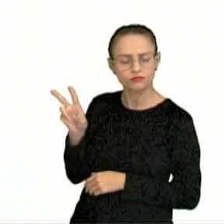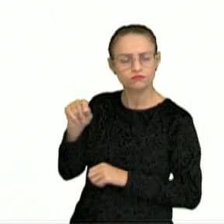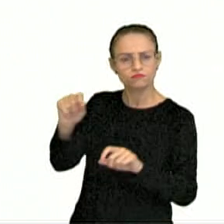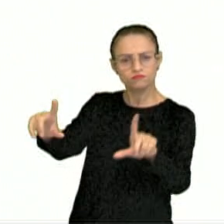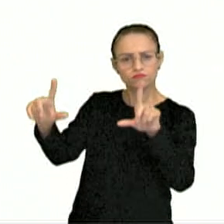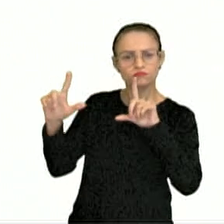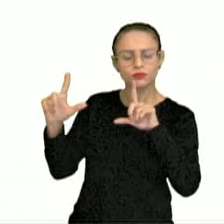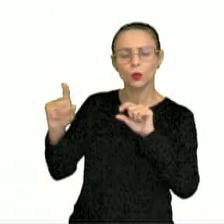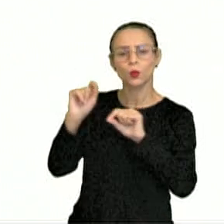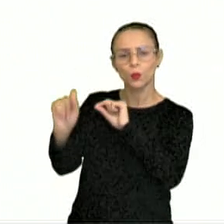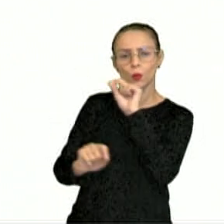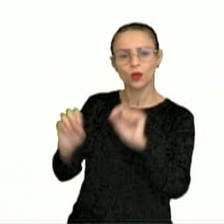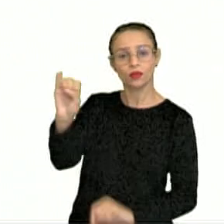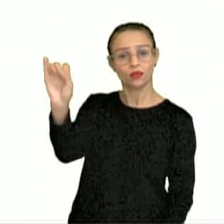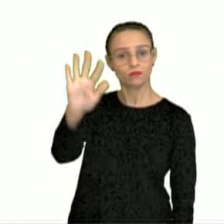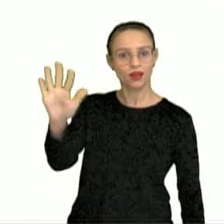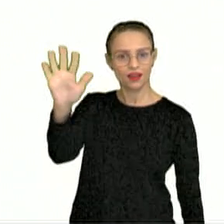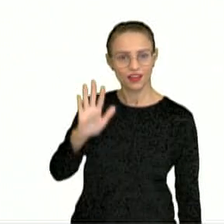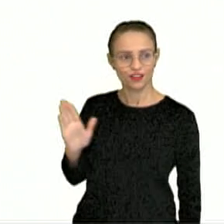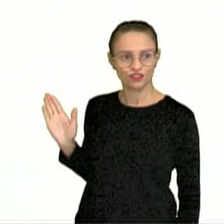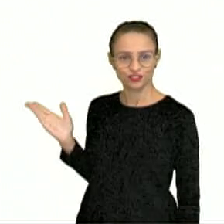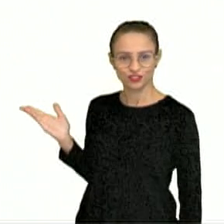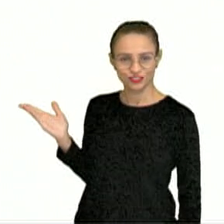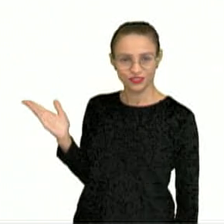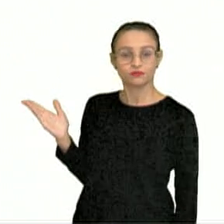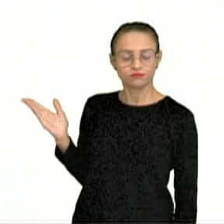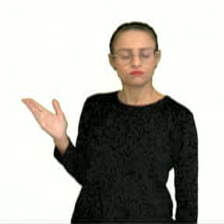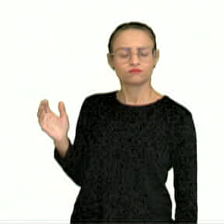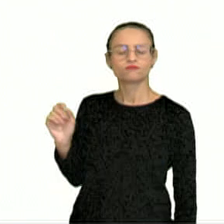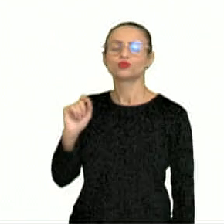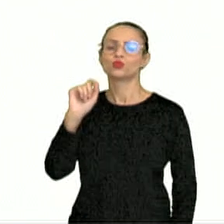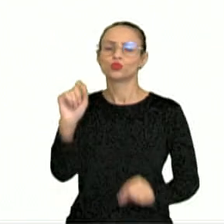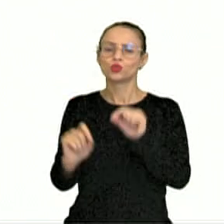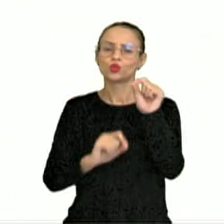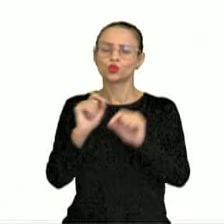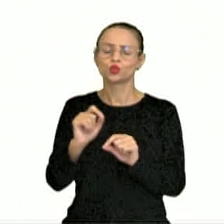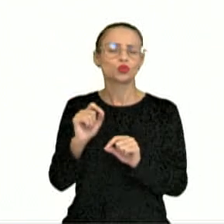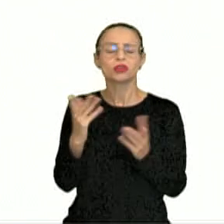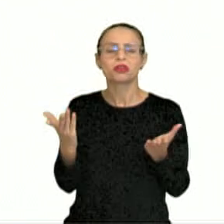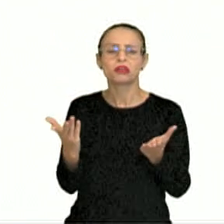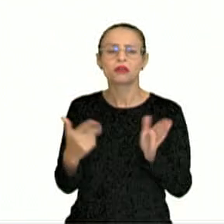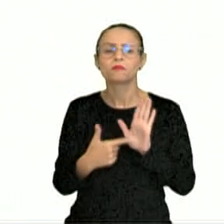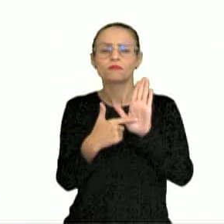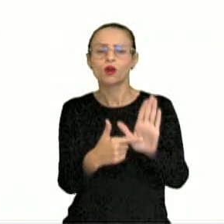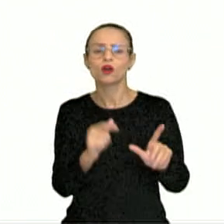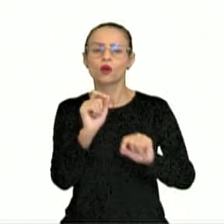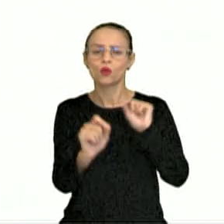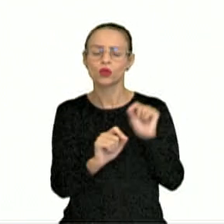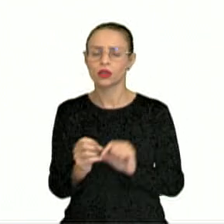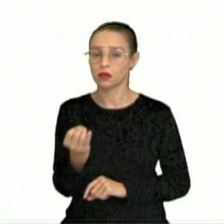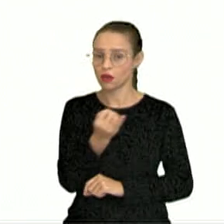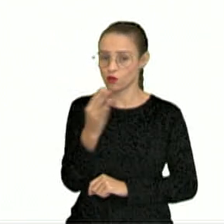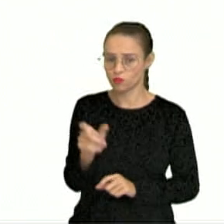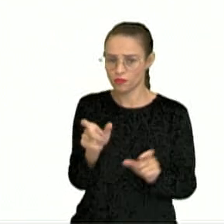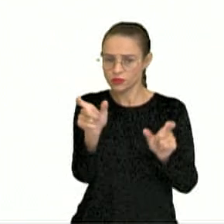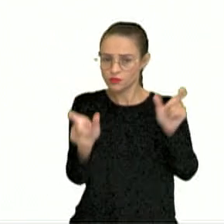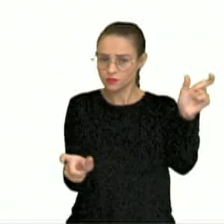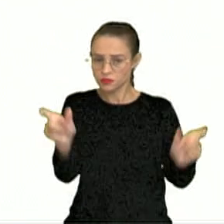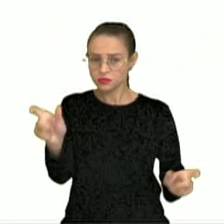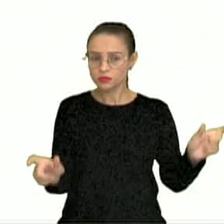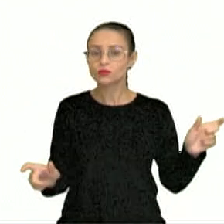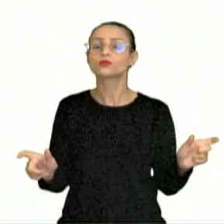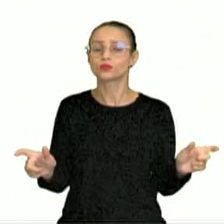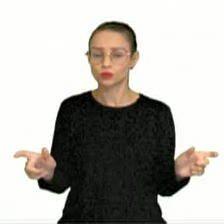já observou a imagem antes das perguntas, né? E essa imagem retrata o quê? Vemos alguns personagens, algumas